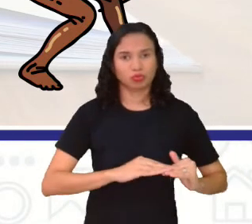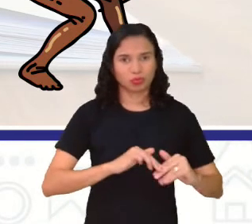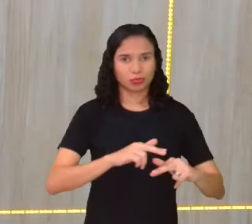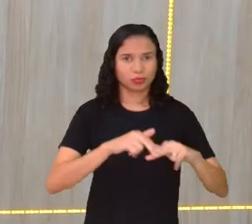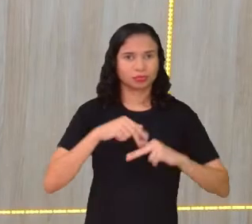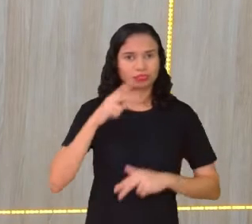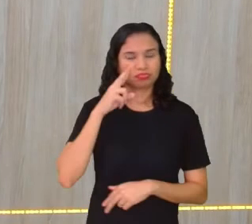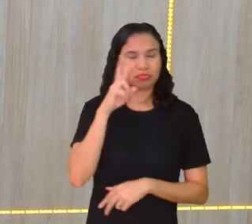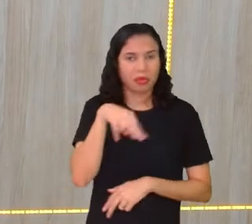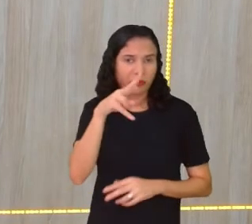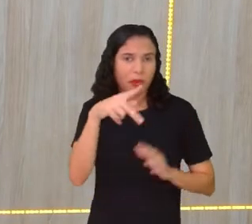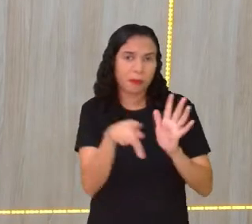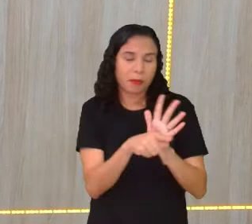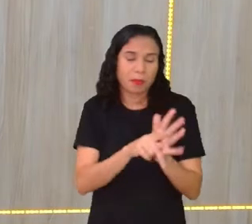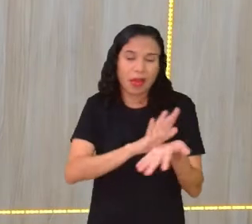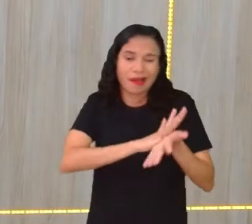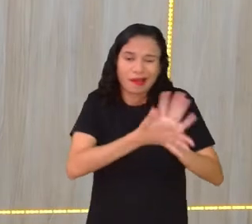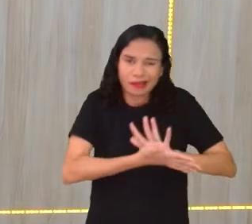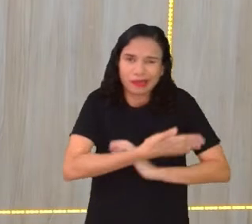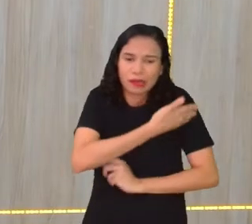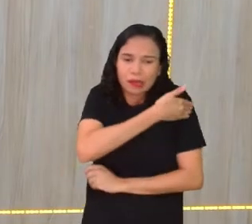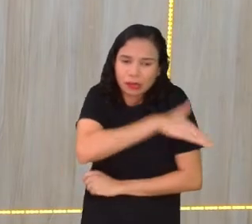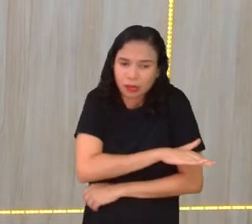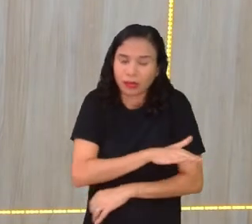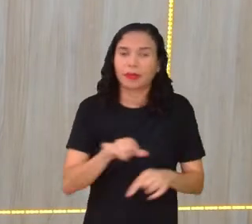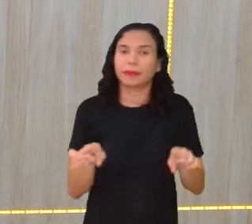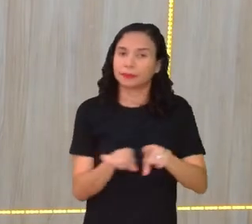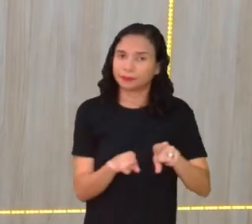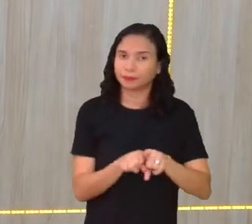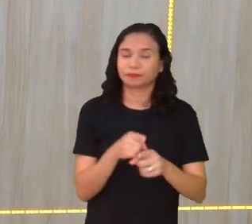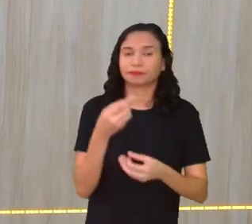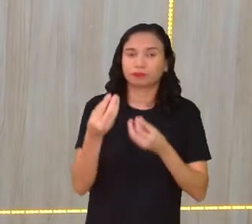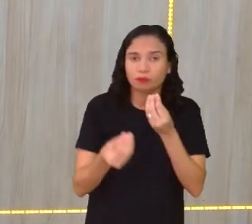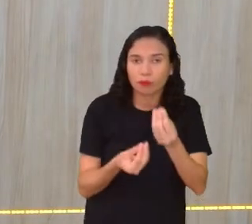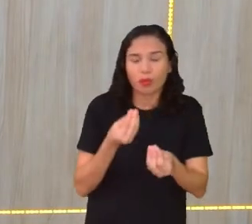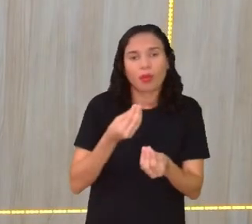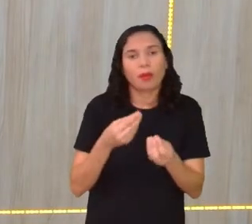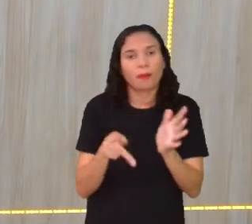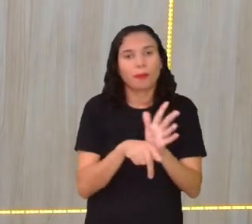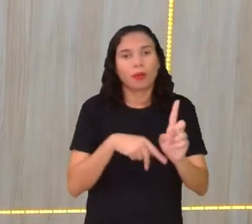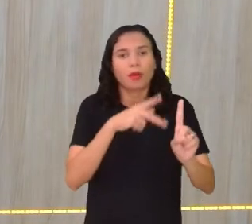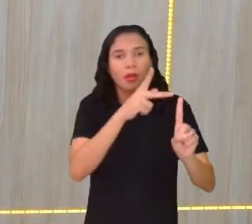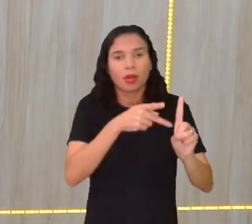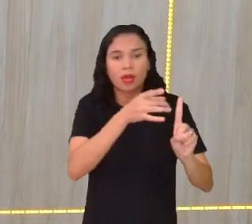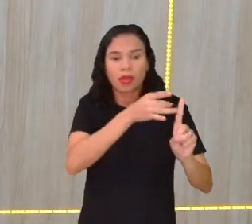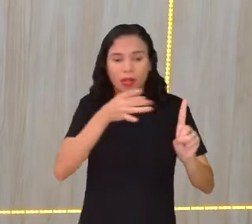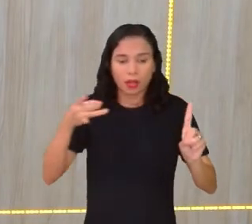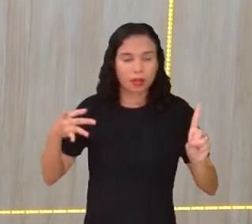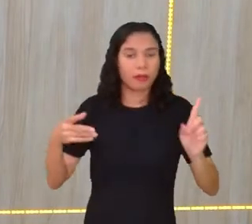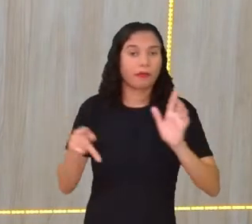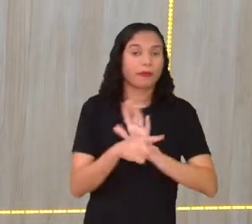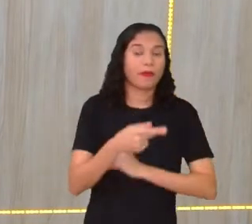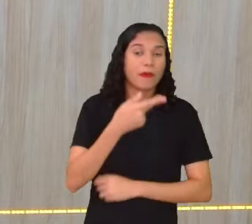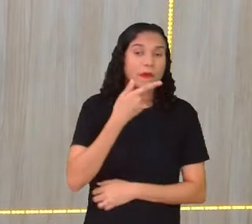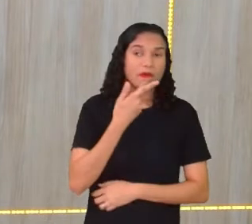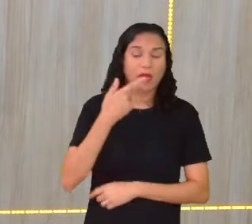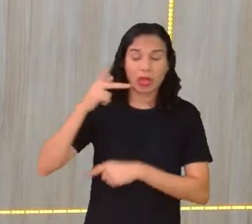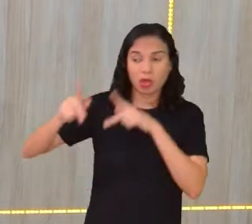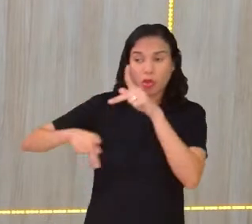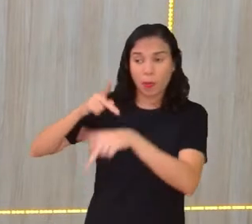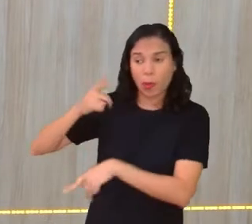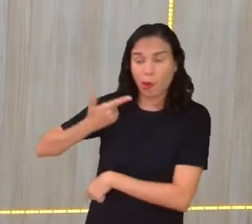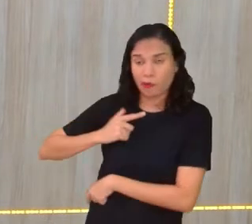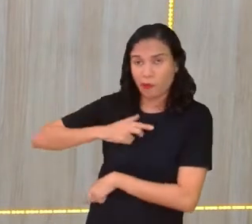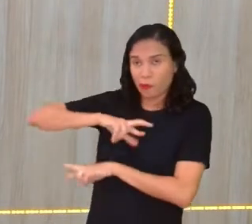a visão não somente racista, né, mas uma visão também xenofóbica no sentido de considerar que aquele povo que não